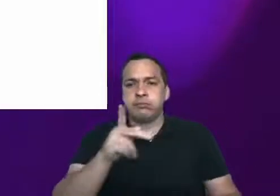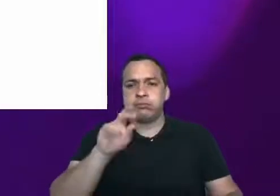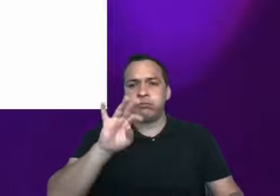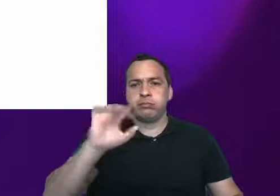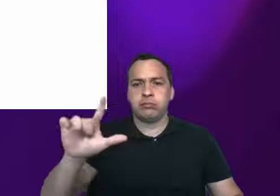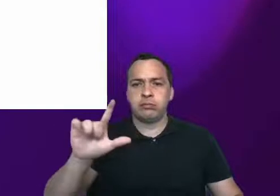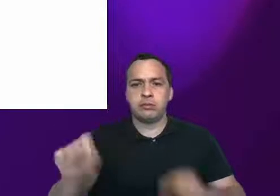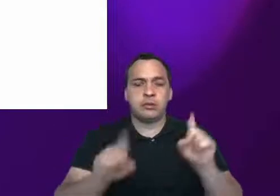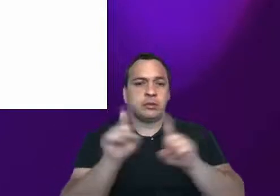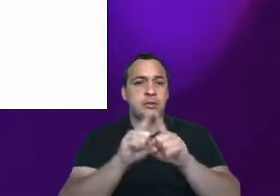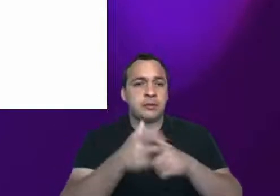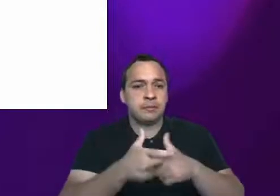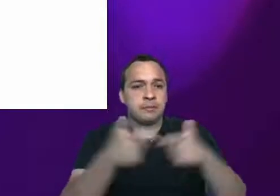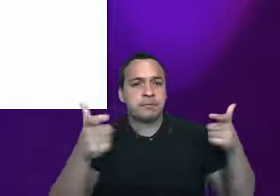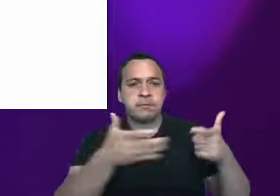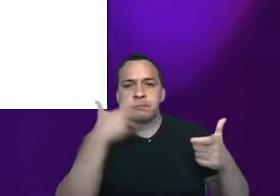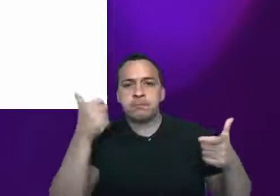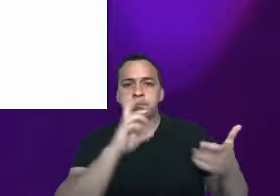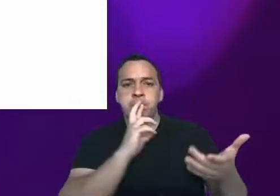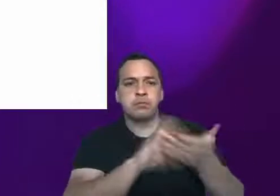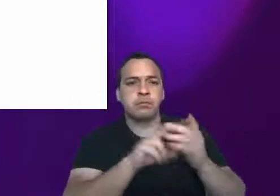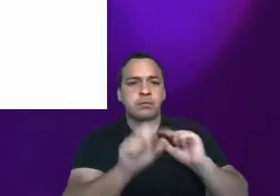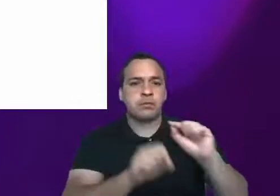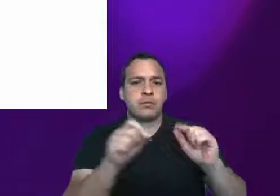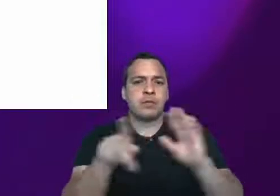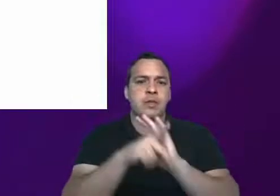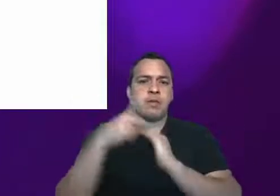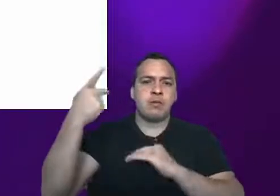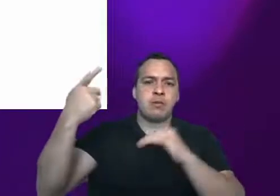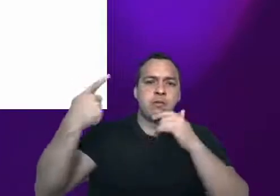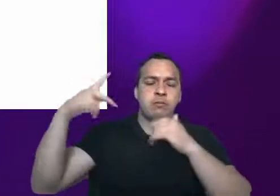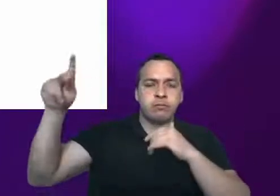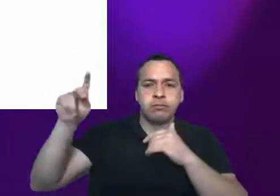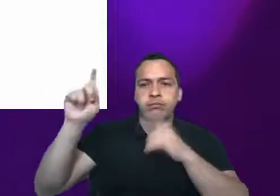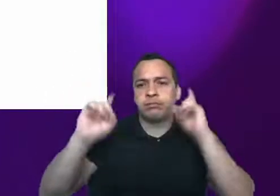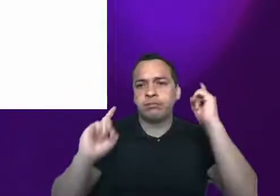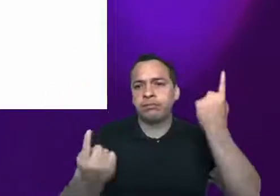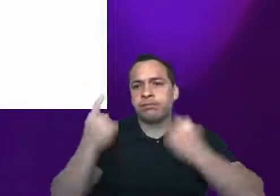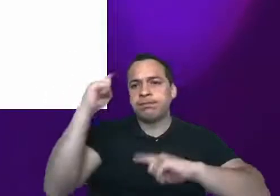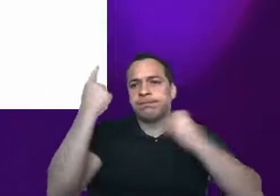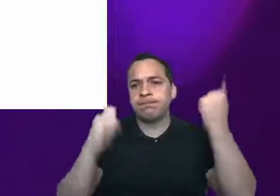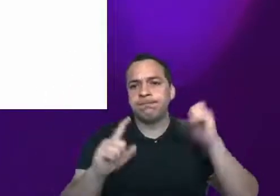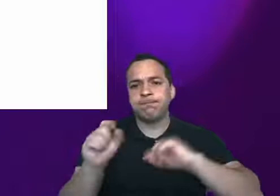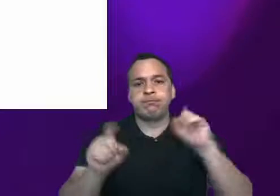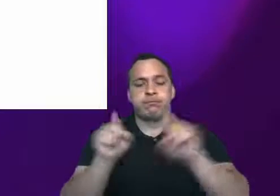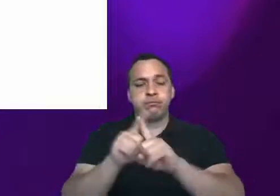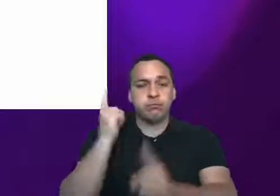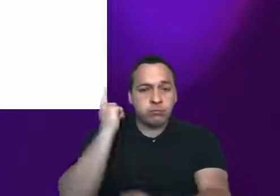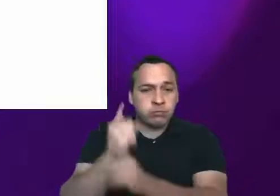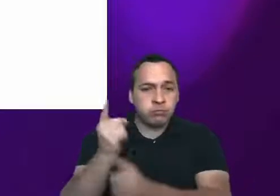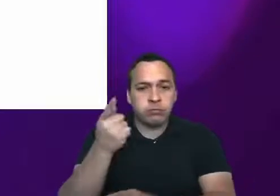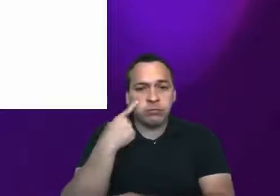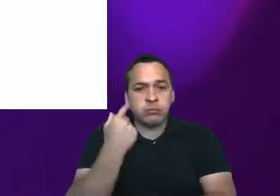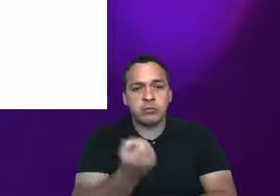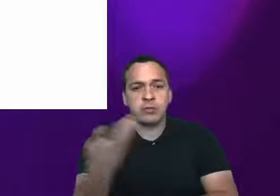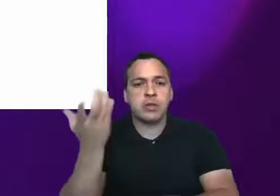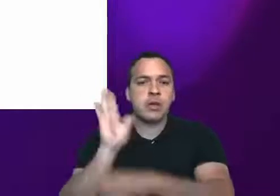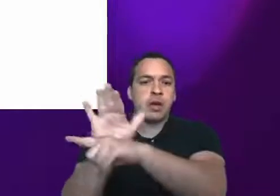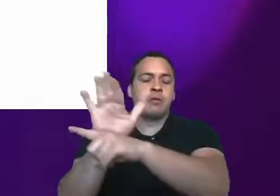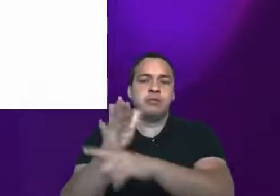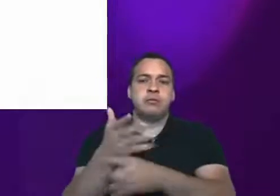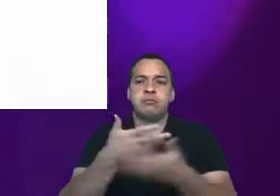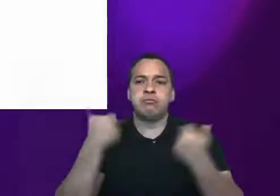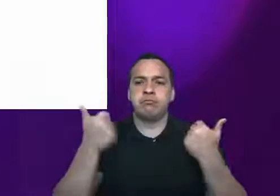resultados vieram com o advento dos critérios de Milão, na qual nós conseguimos identificar os pacientes que se beneficiam do transplante, como a